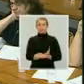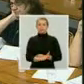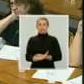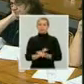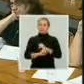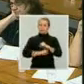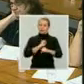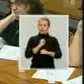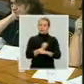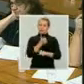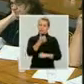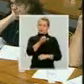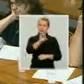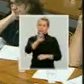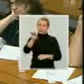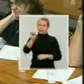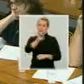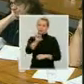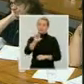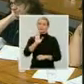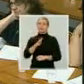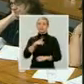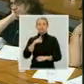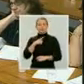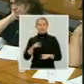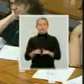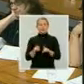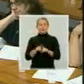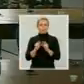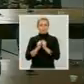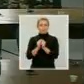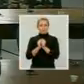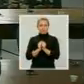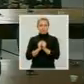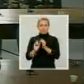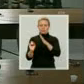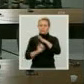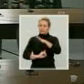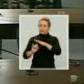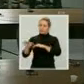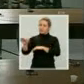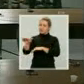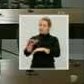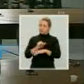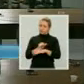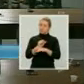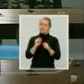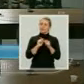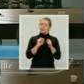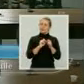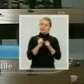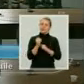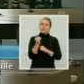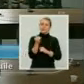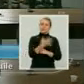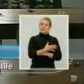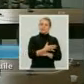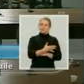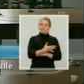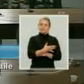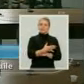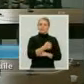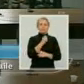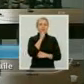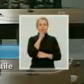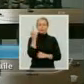nós tínhamos, na proposta do PNLD, o Instituto foi convocado para produzir X títulos e esses títulos não seriam